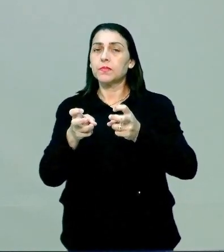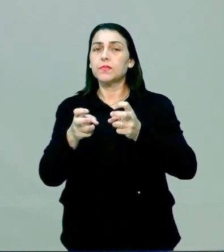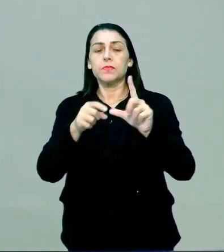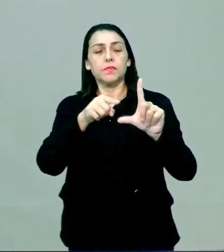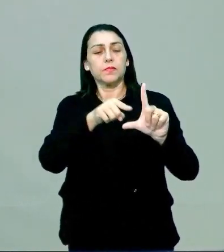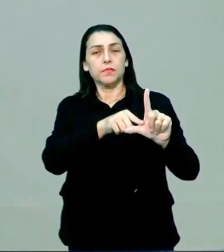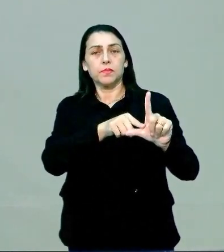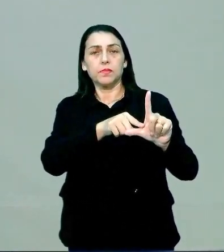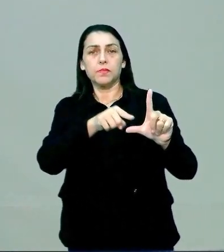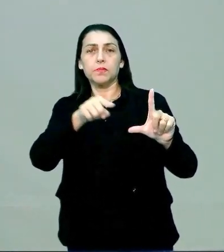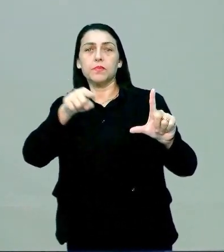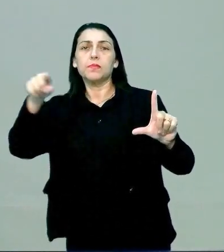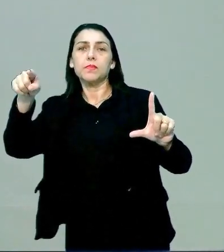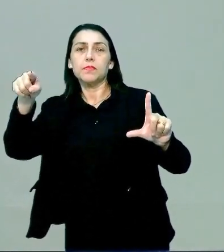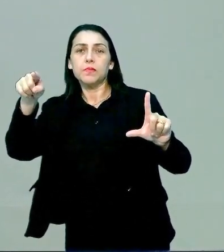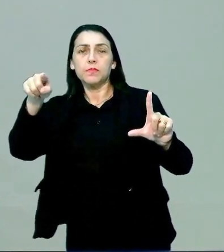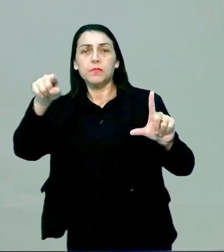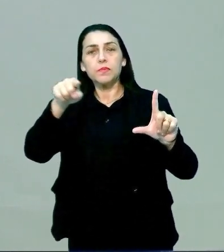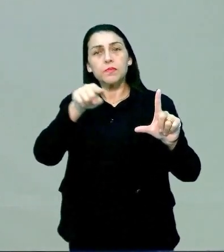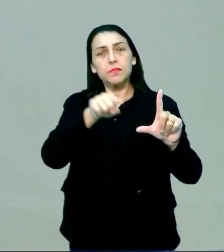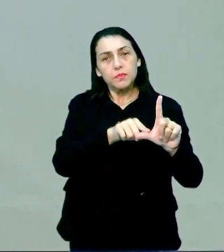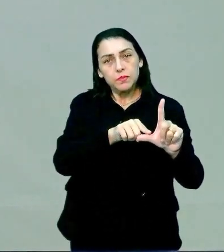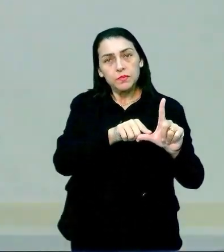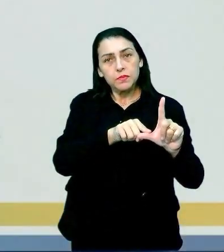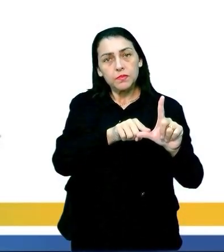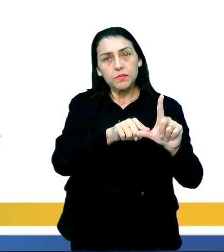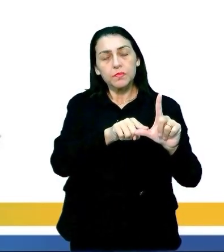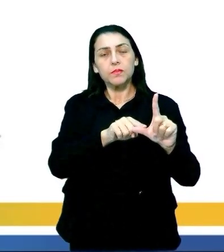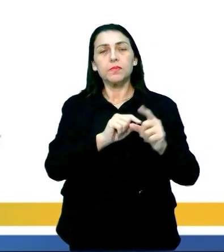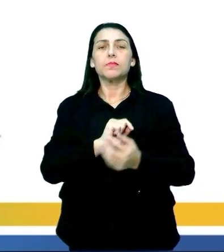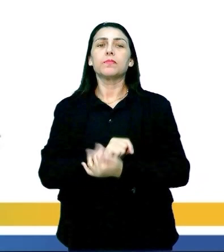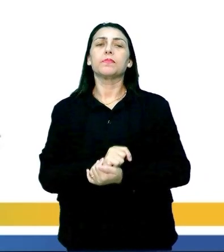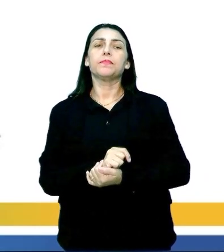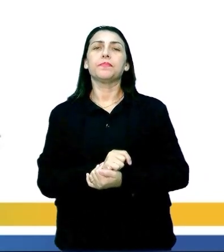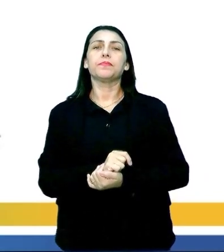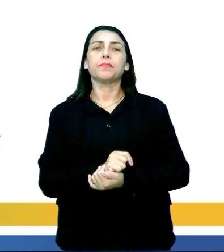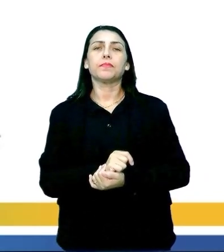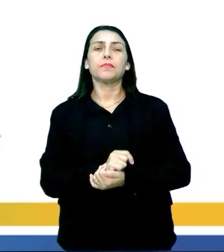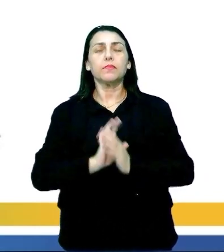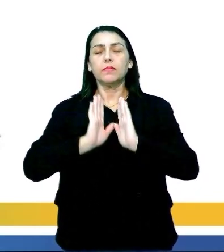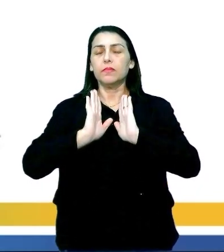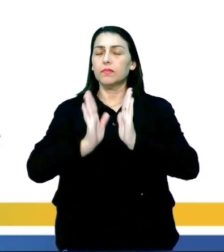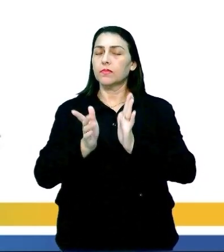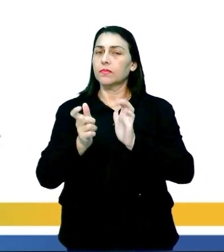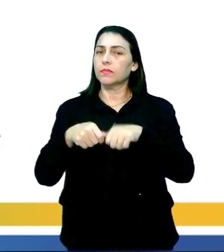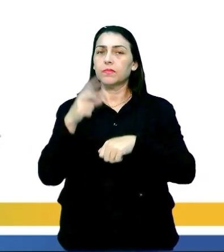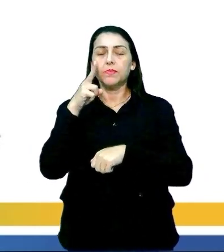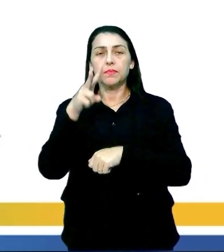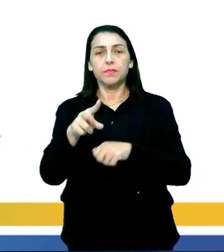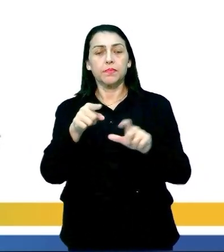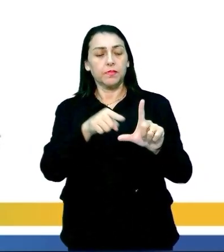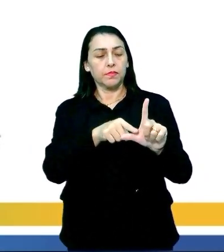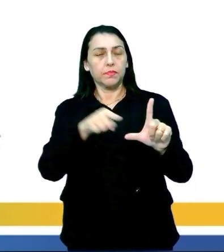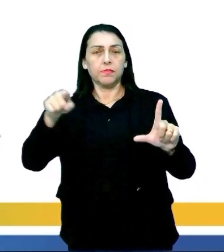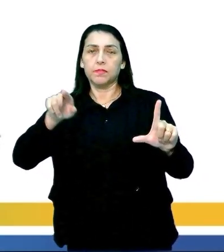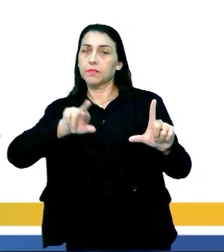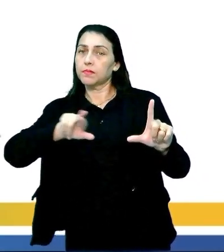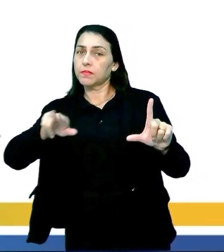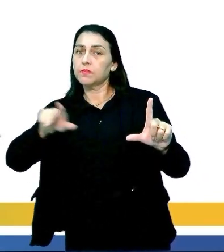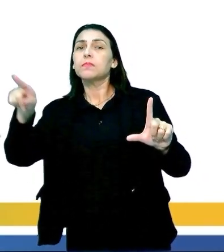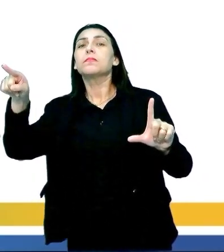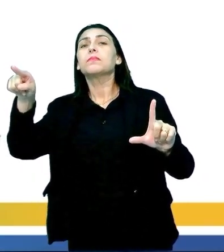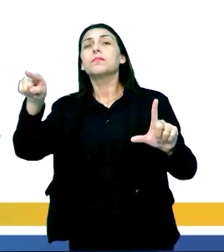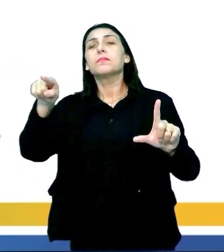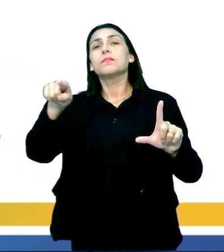gráfico está crescente ou decrescente? Né? Então aí já dá para a gente ver que crescente ele não é, ele